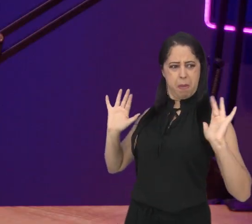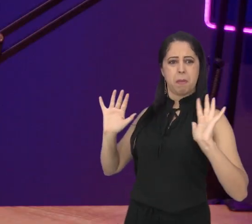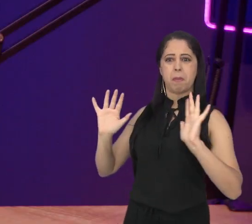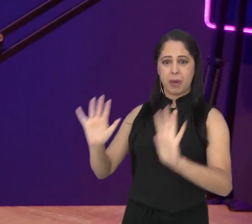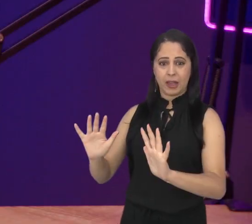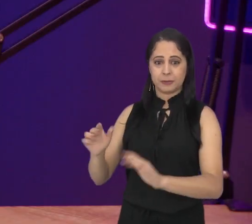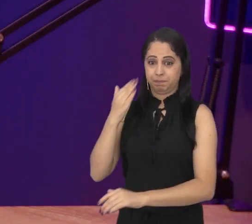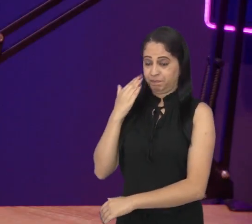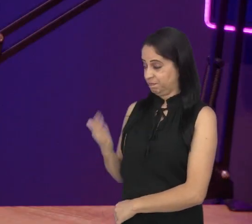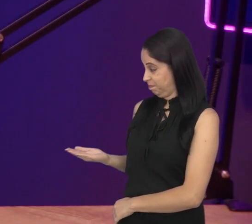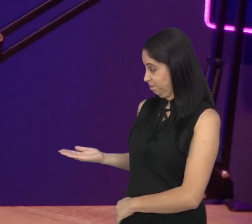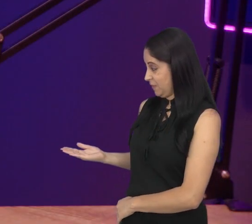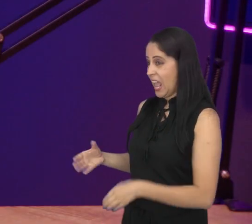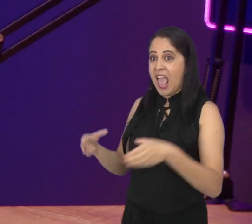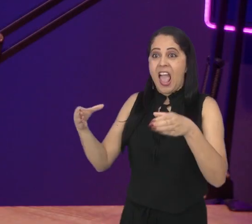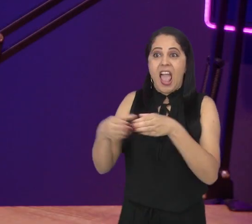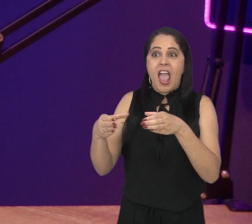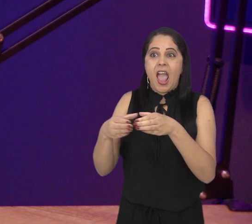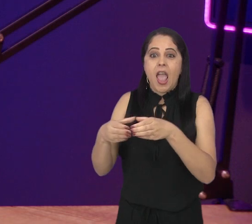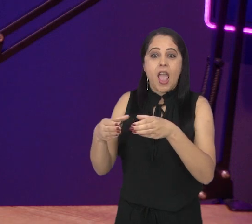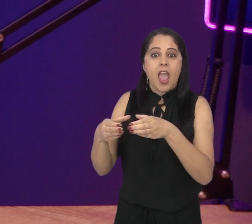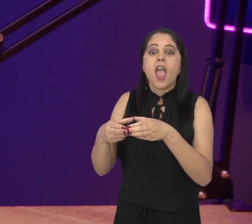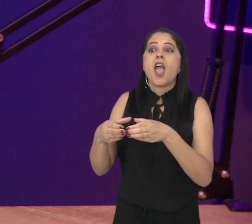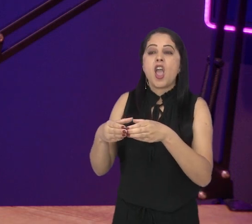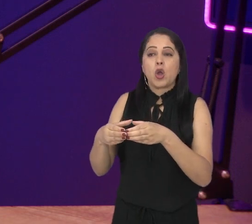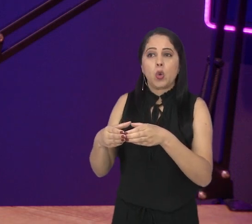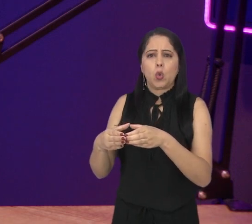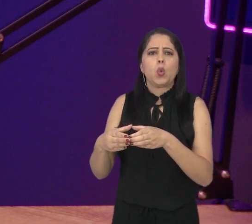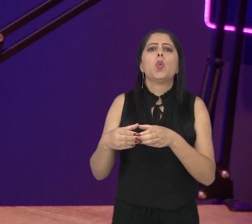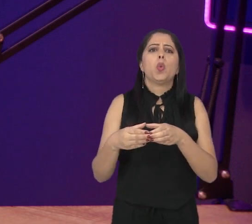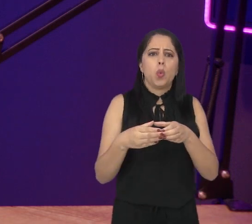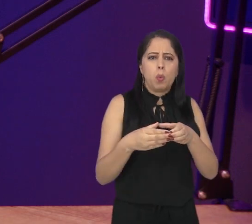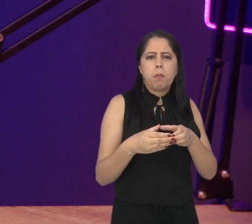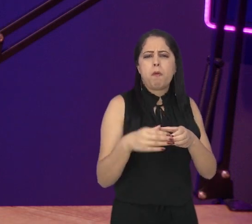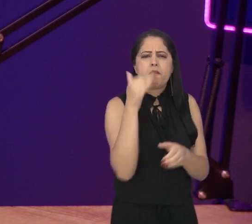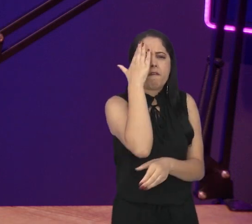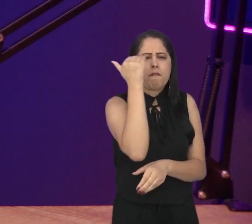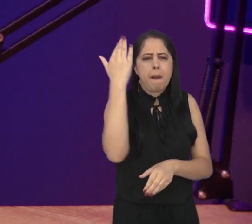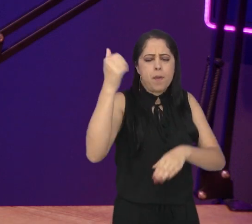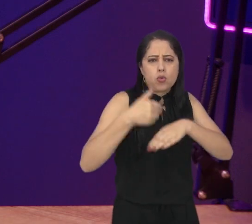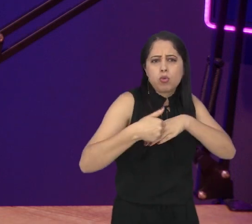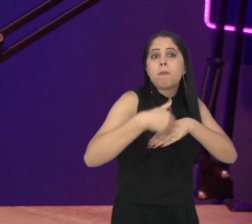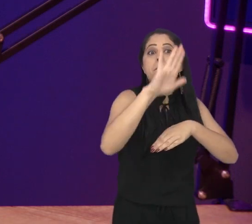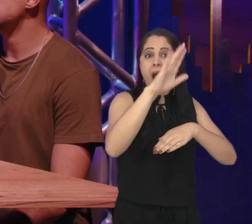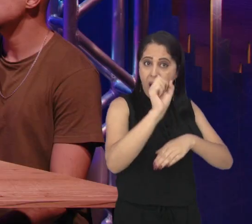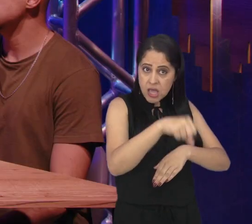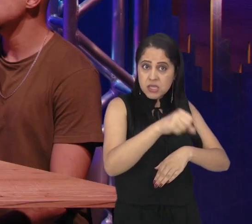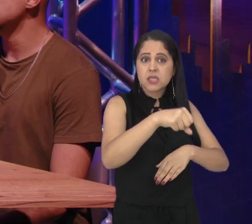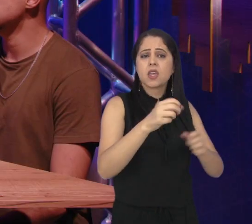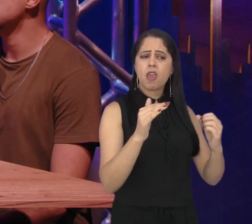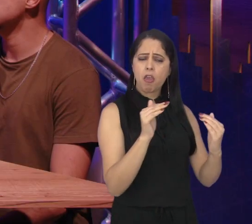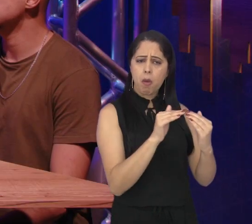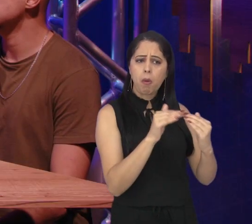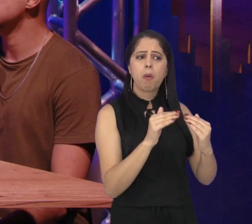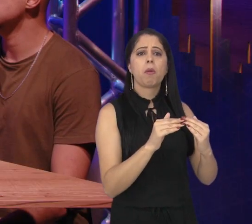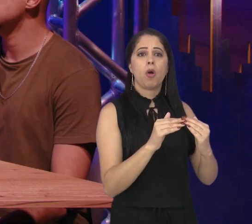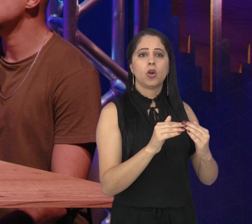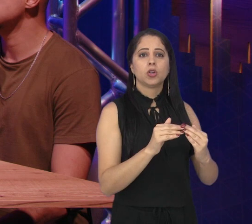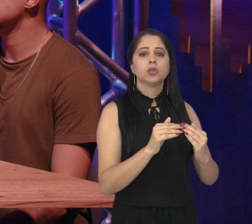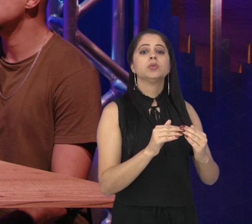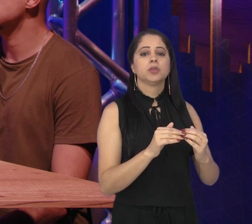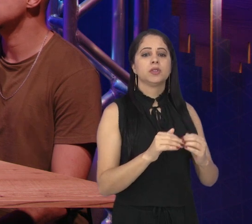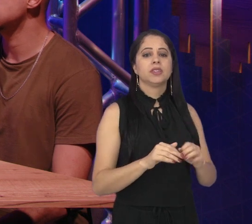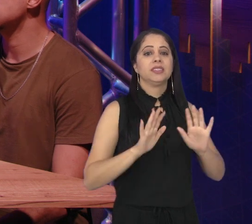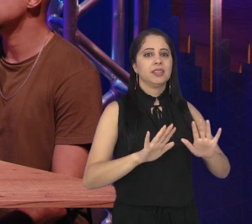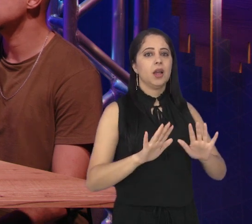cá e quando o BTS, que é o artista coreano, né, é o grupo de K-pop mais conhecido atualmente. Então,